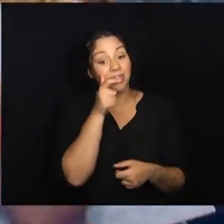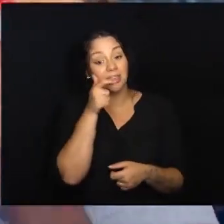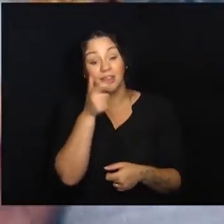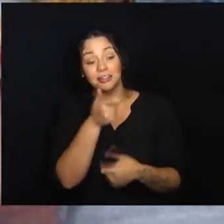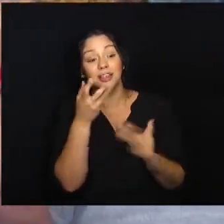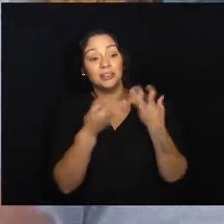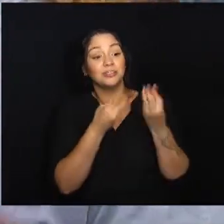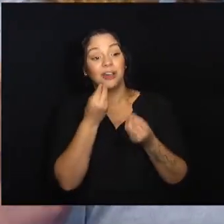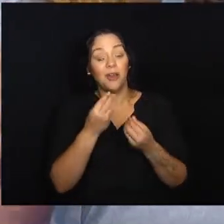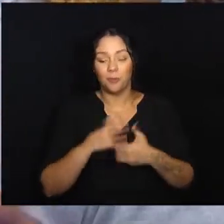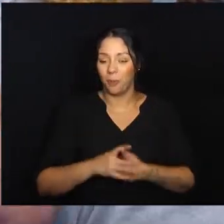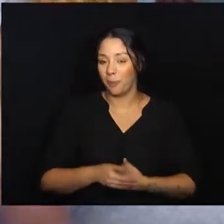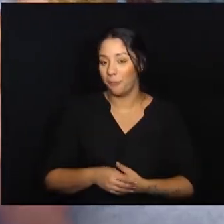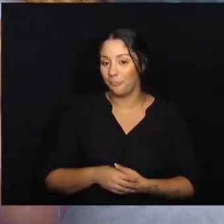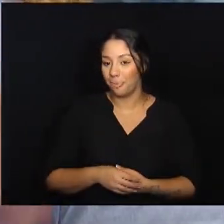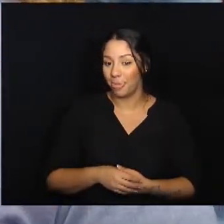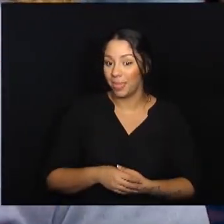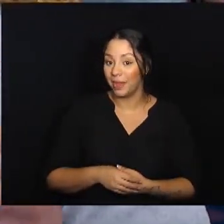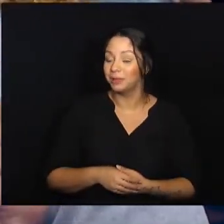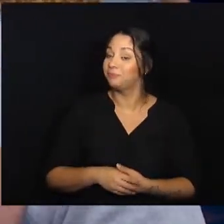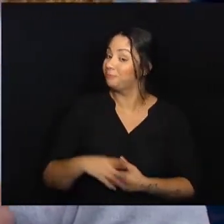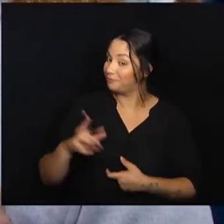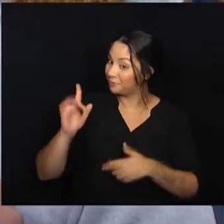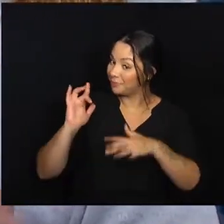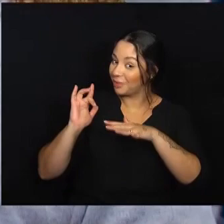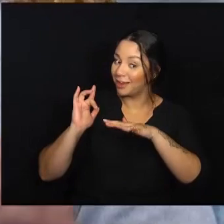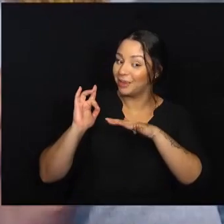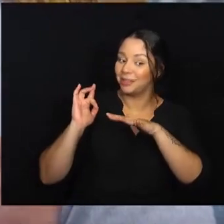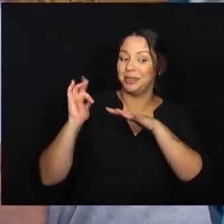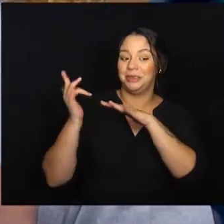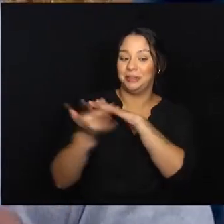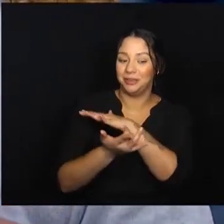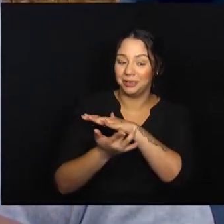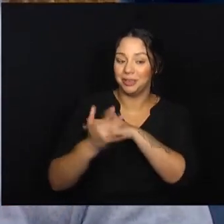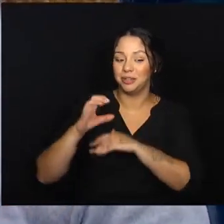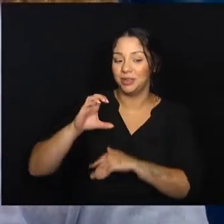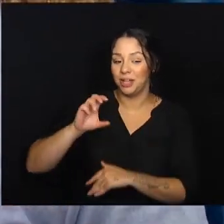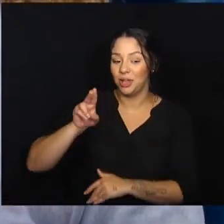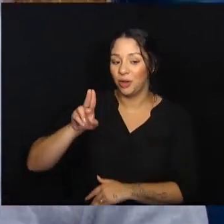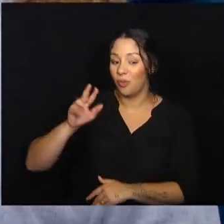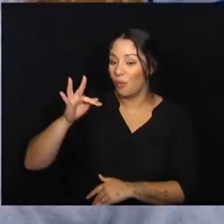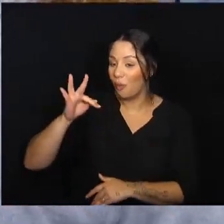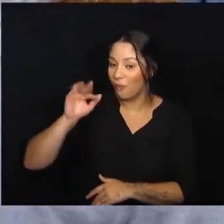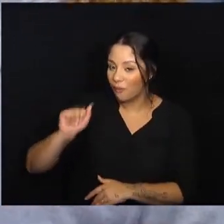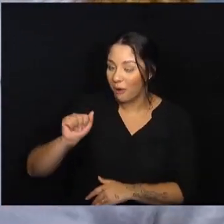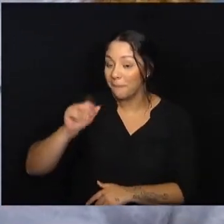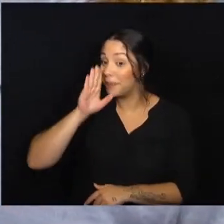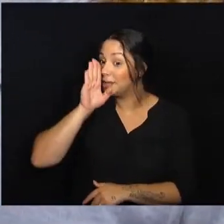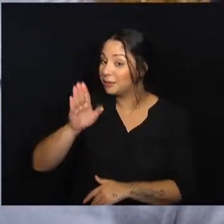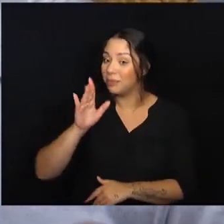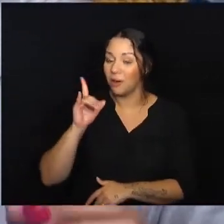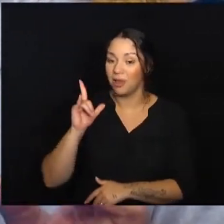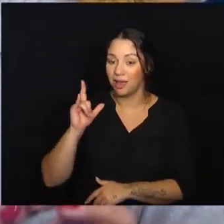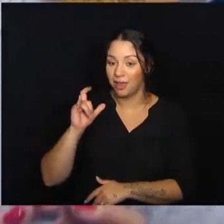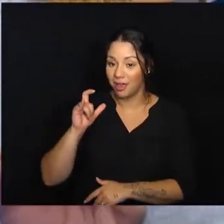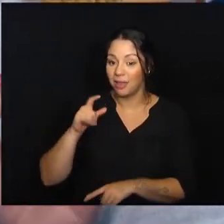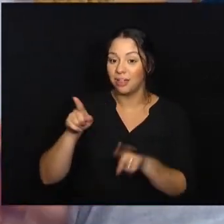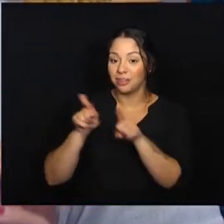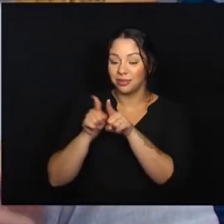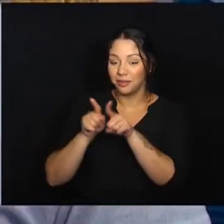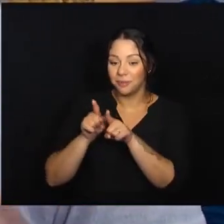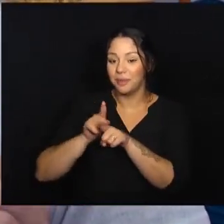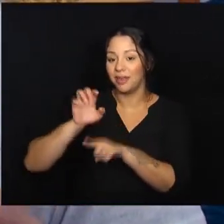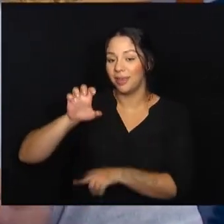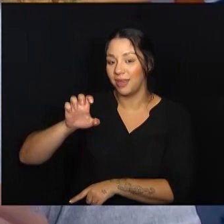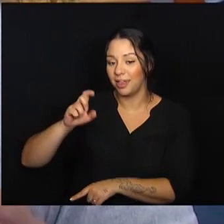faz? Fique ligado nas redes sociais da CUFA, principalmente Instagram, CUFA Campinas, ligadinho na EPTV, porque lá